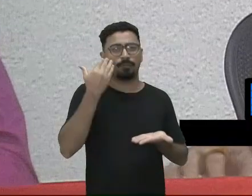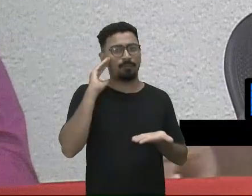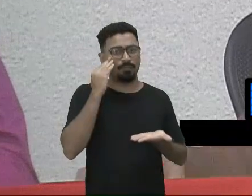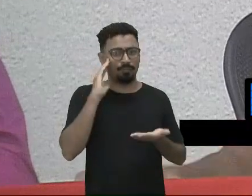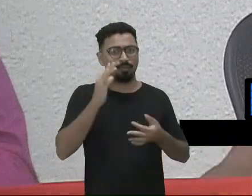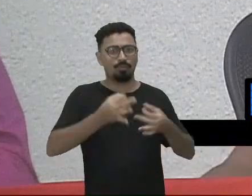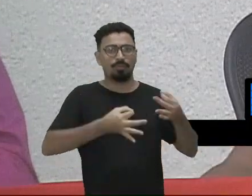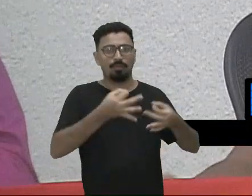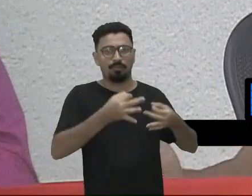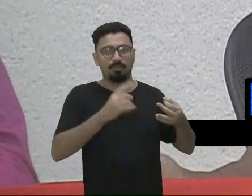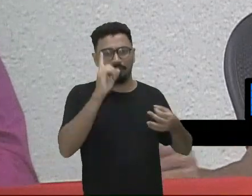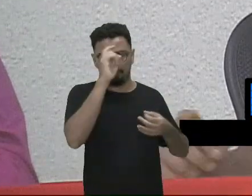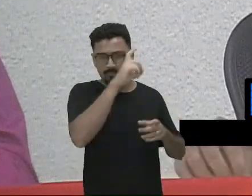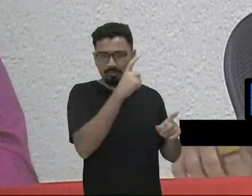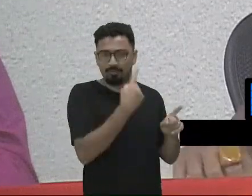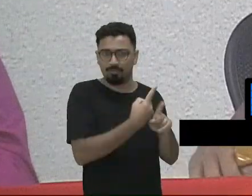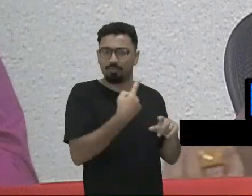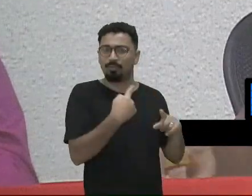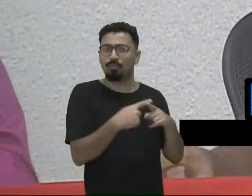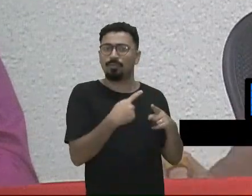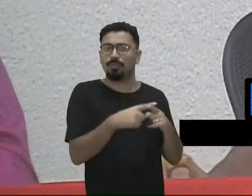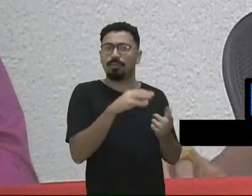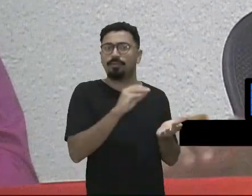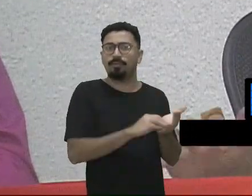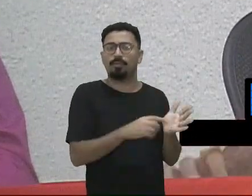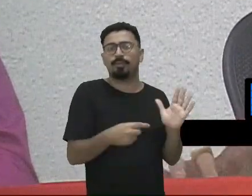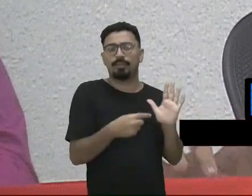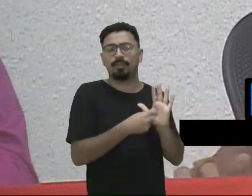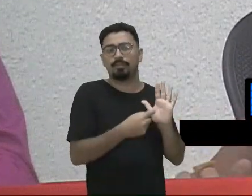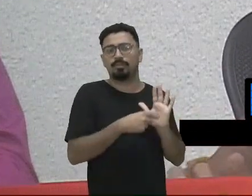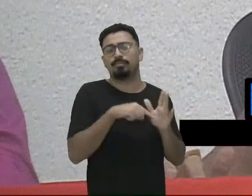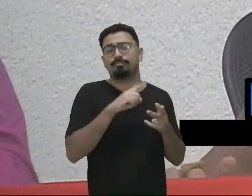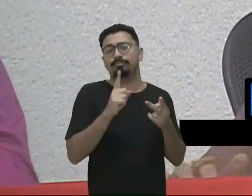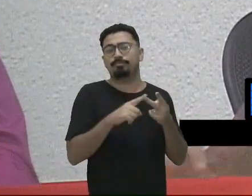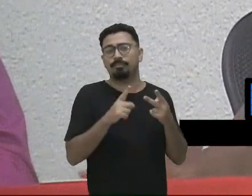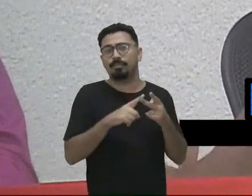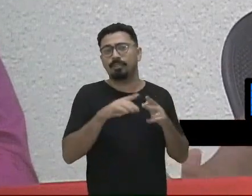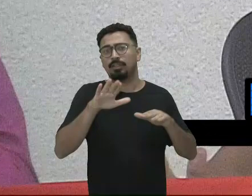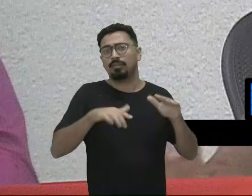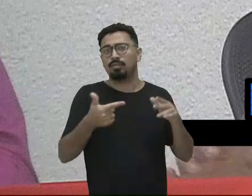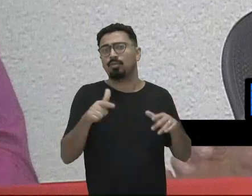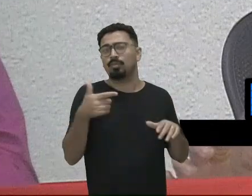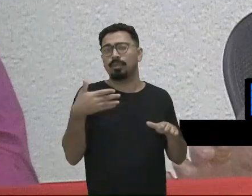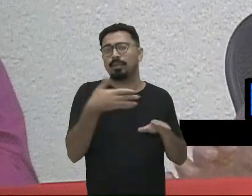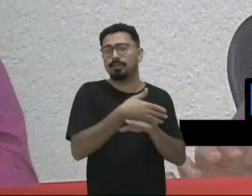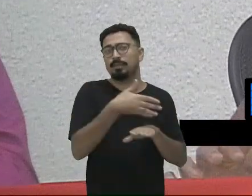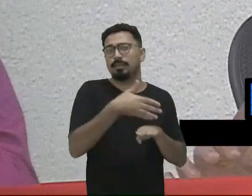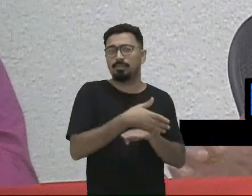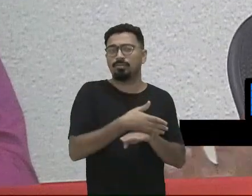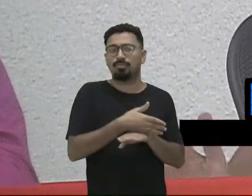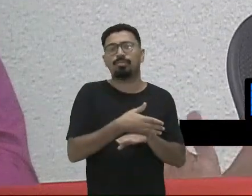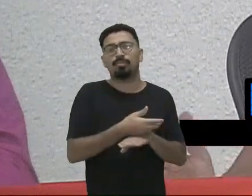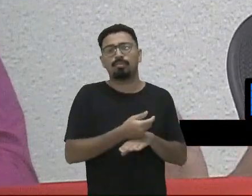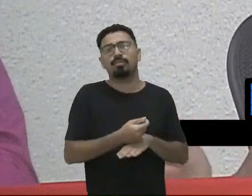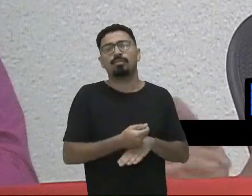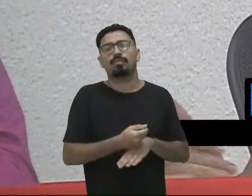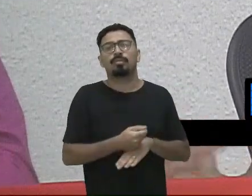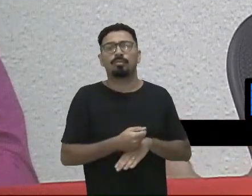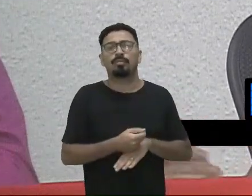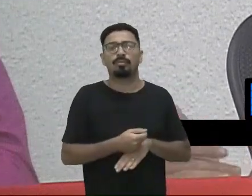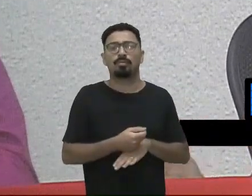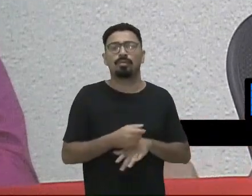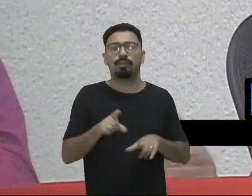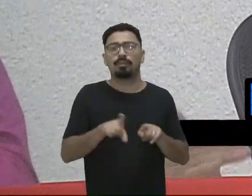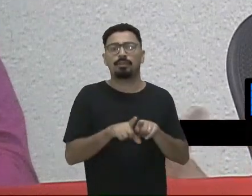é difícil encontrar. Primeiro porque falta denúncia, segundo porque falta às vezes acessibilidade ou até mesmo a